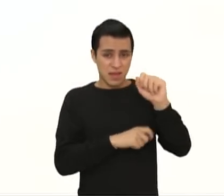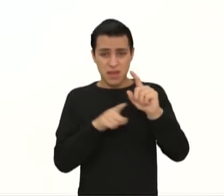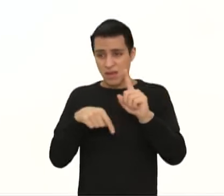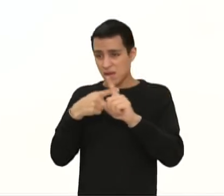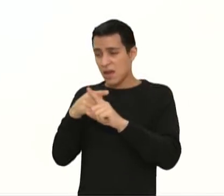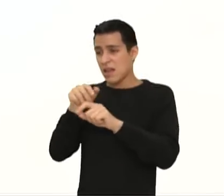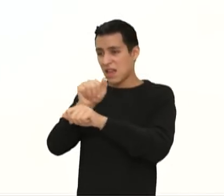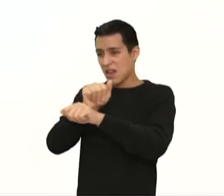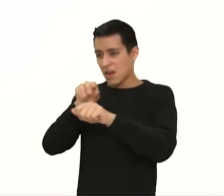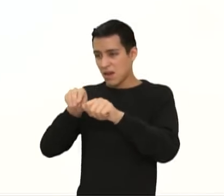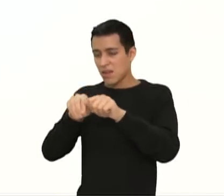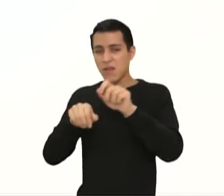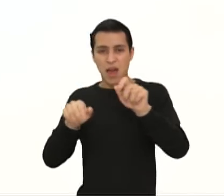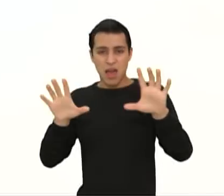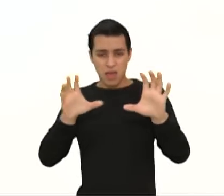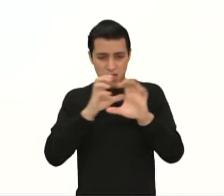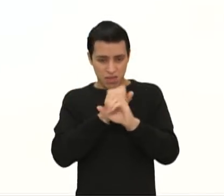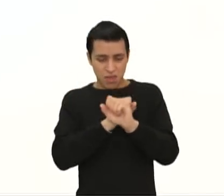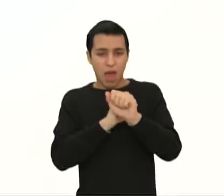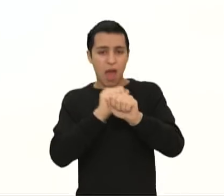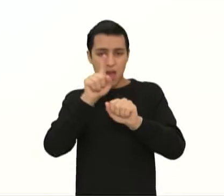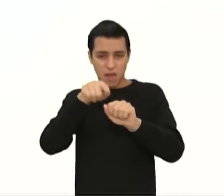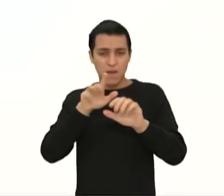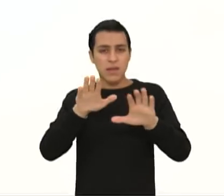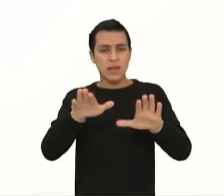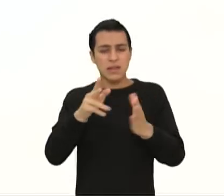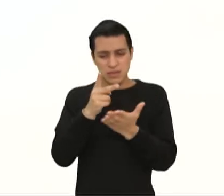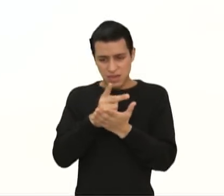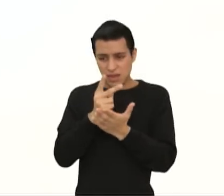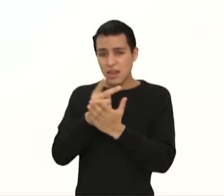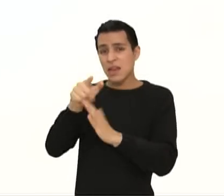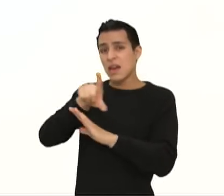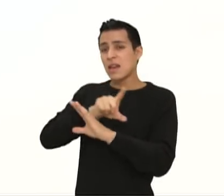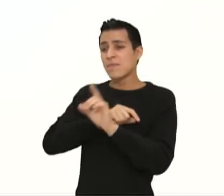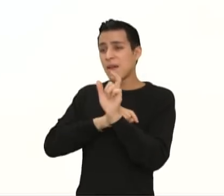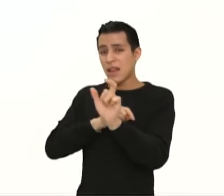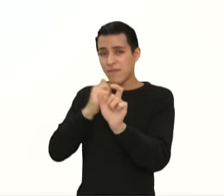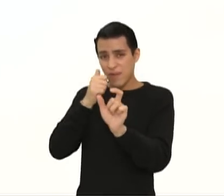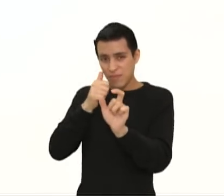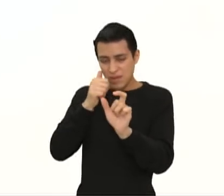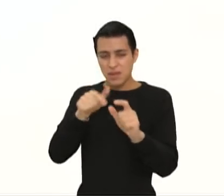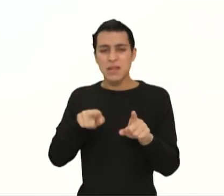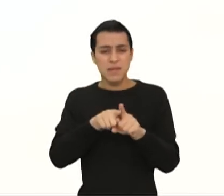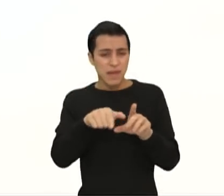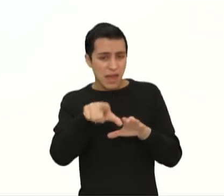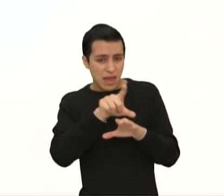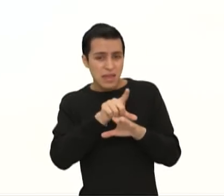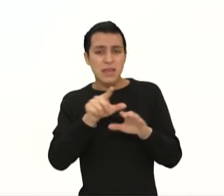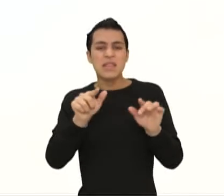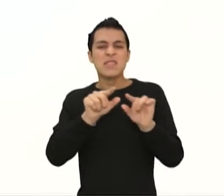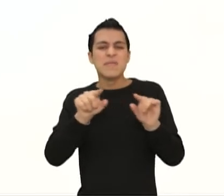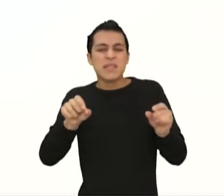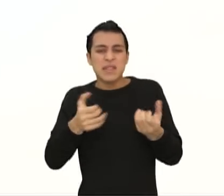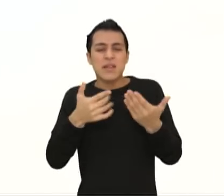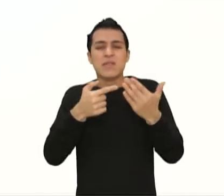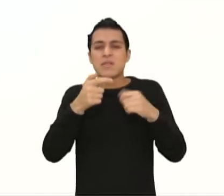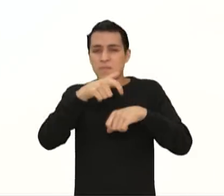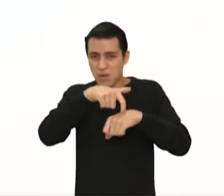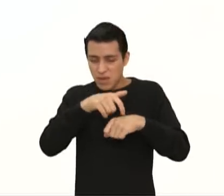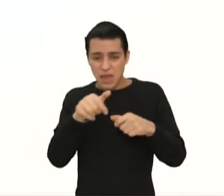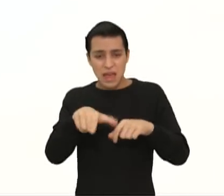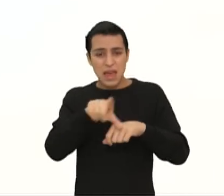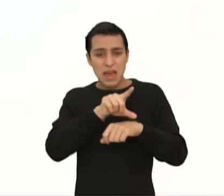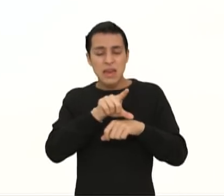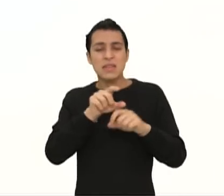o artigo a. Ocorrerá antes de palavras femininas, antes de expressões que indiquem hora, antes de